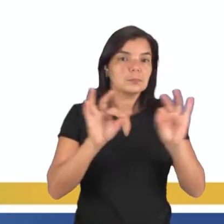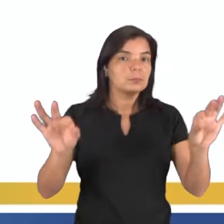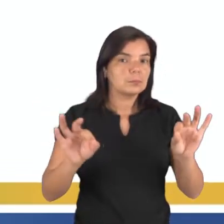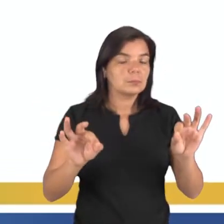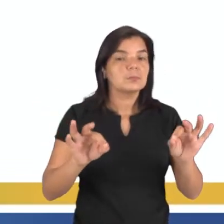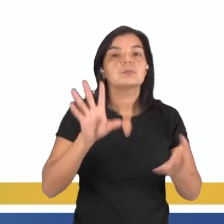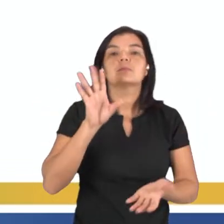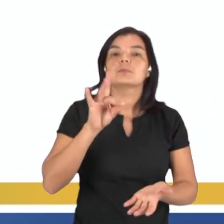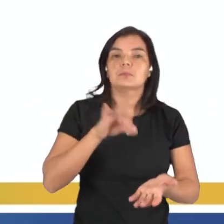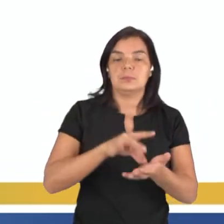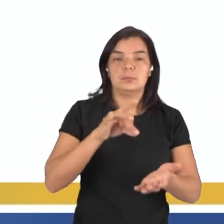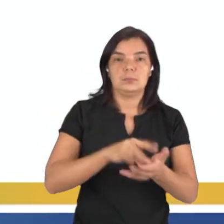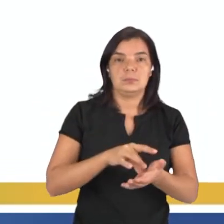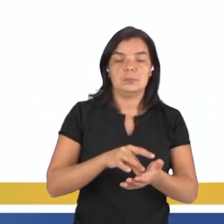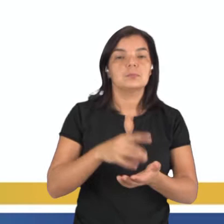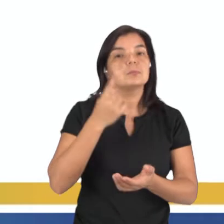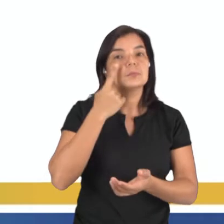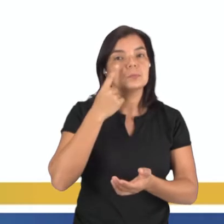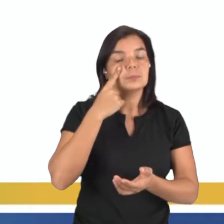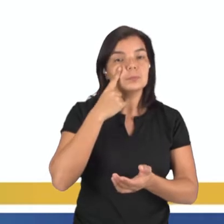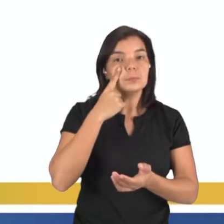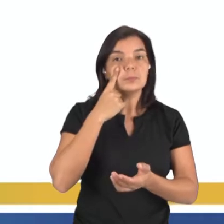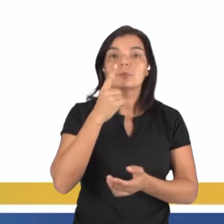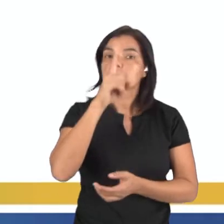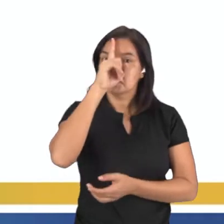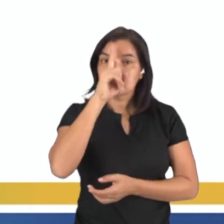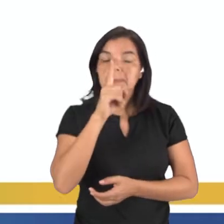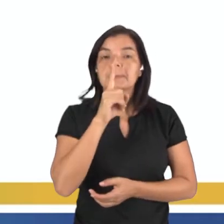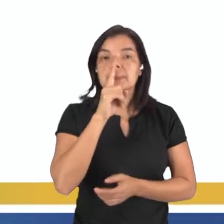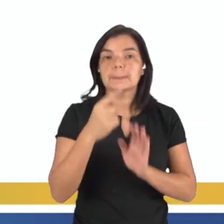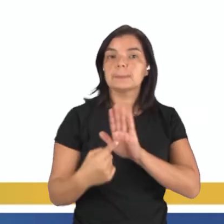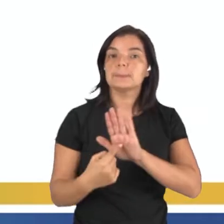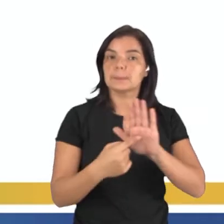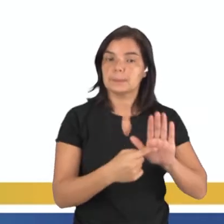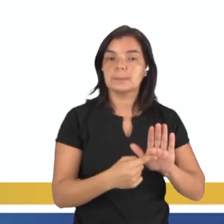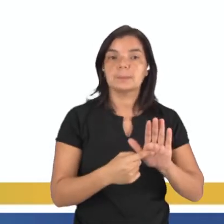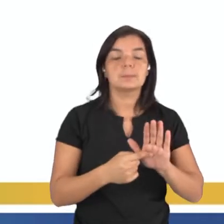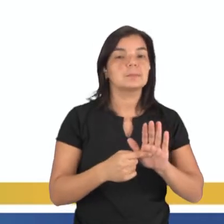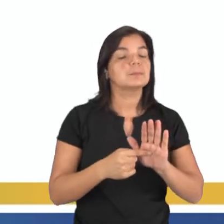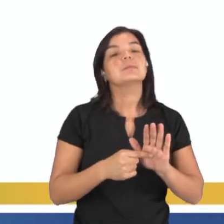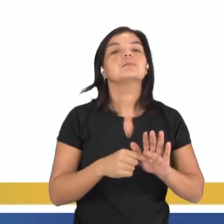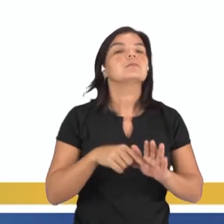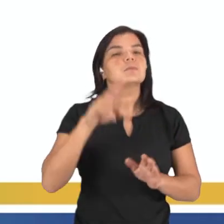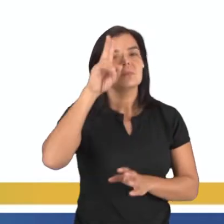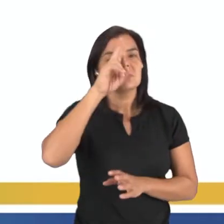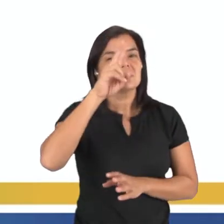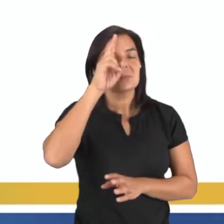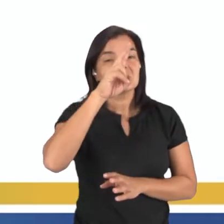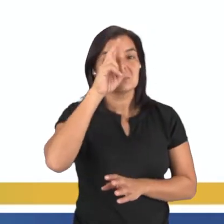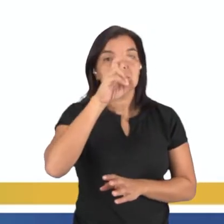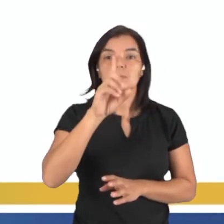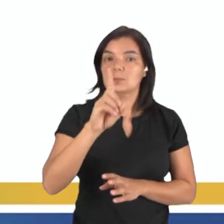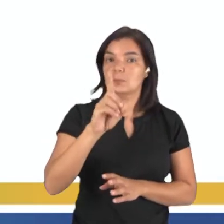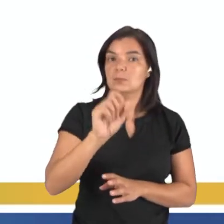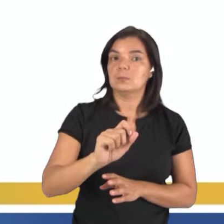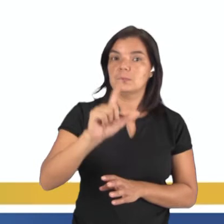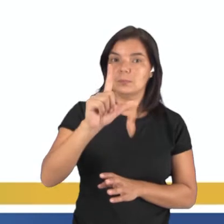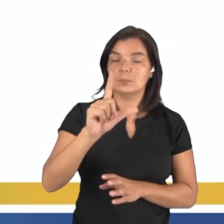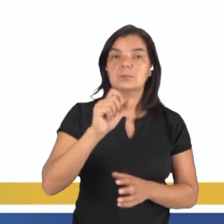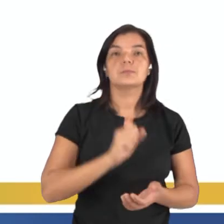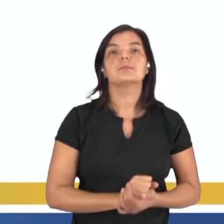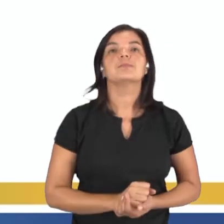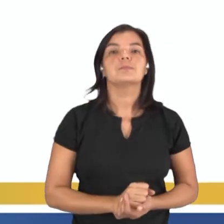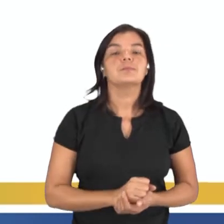real. Olha só que eu já deixei num destaque de amarelo para indicar que a distância real, lembram? É com D